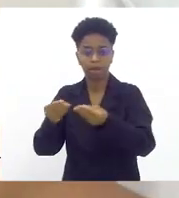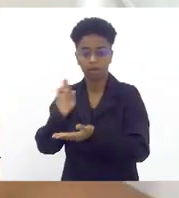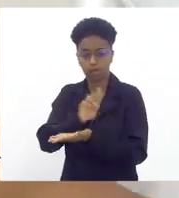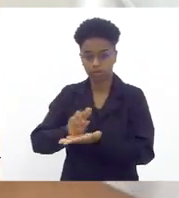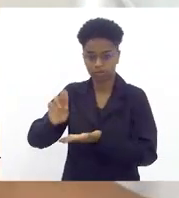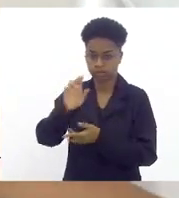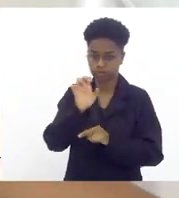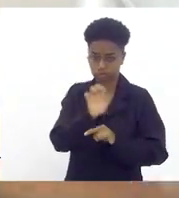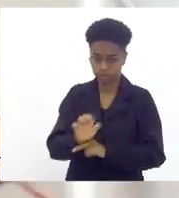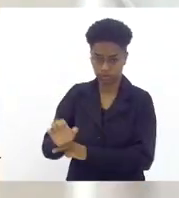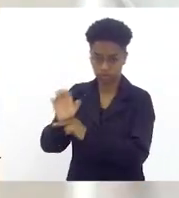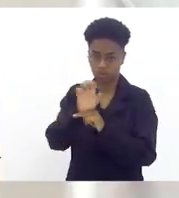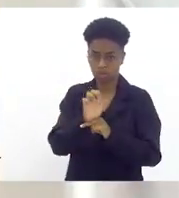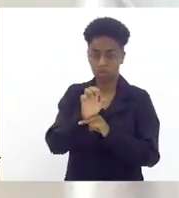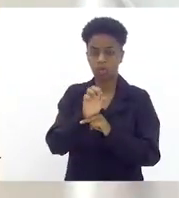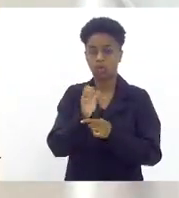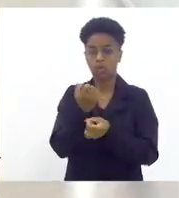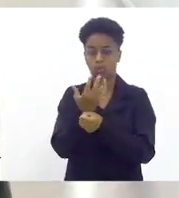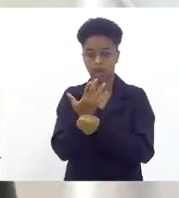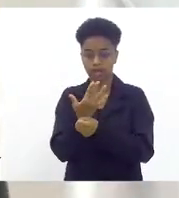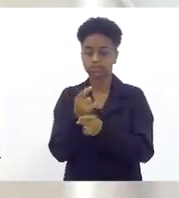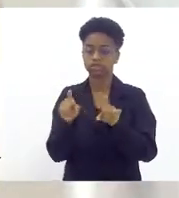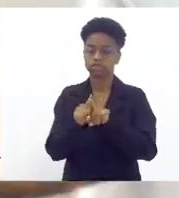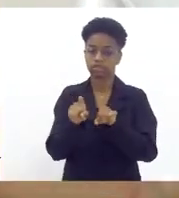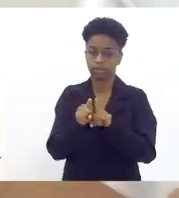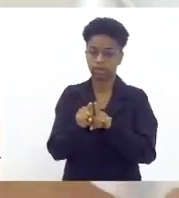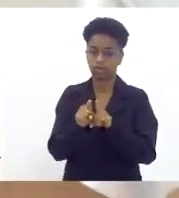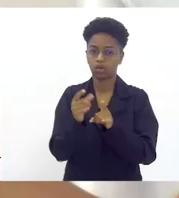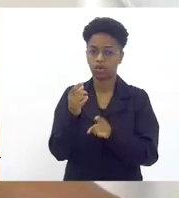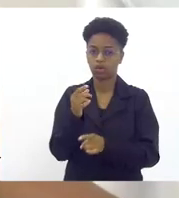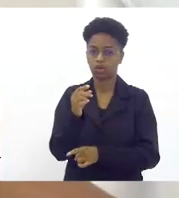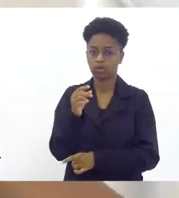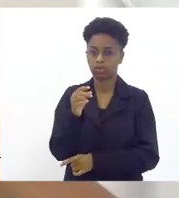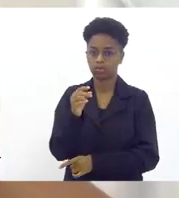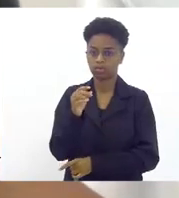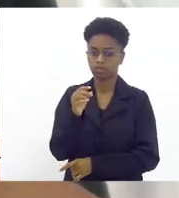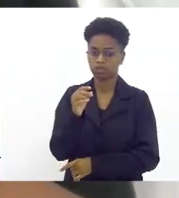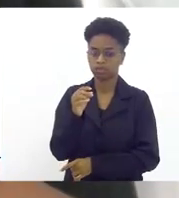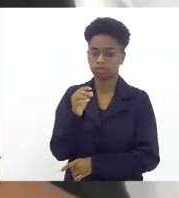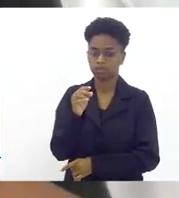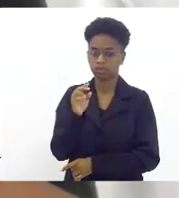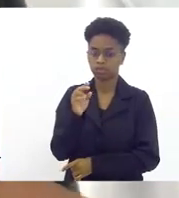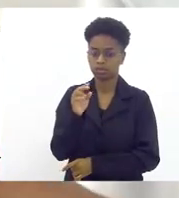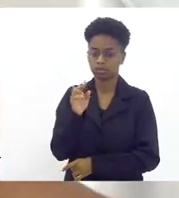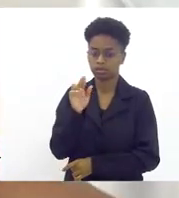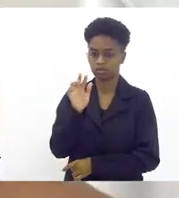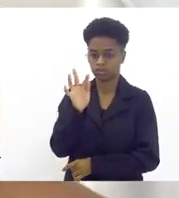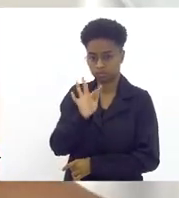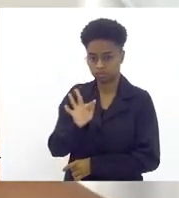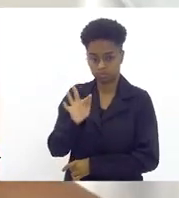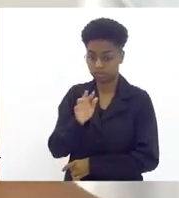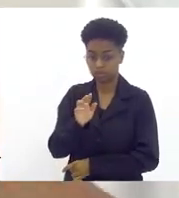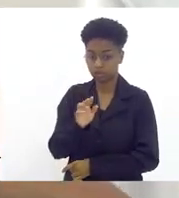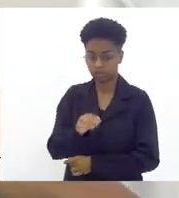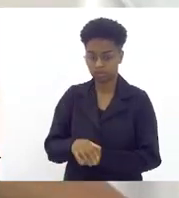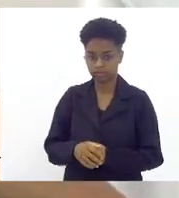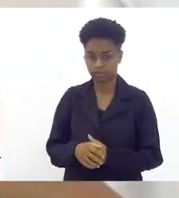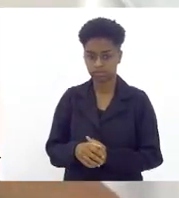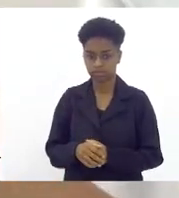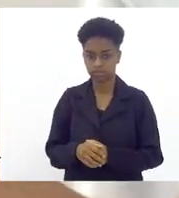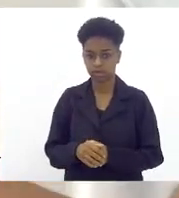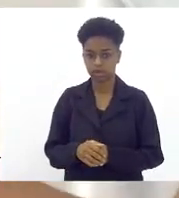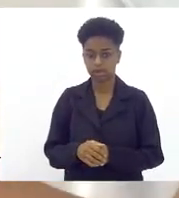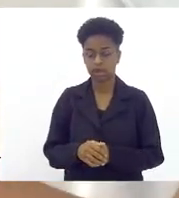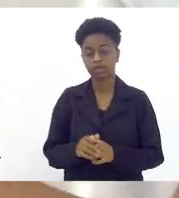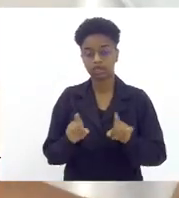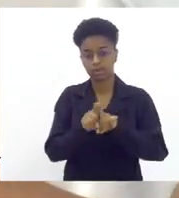Universidade do Estado do Rio de Janeiro e a Universidade Estadual do Norte Fluminense, que apresentaram também pareceres favoráveis.